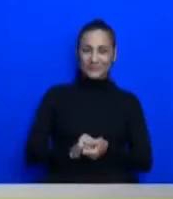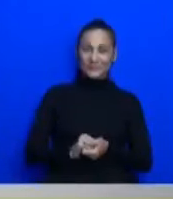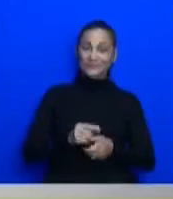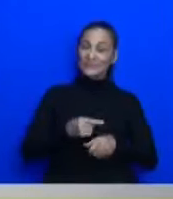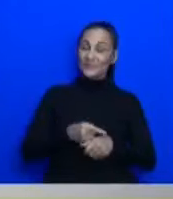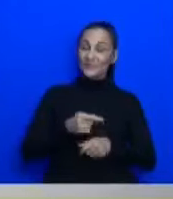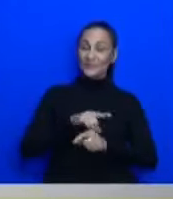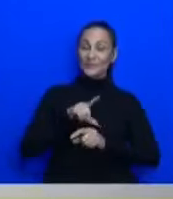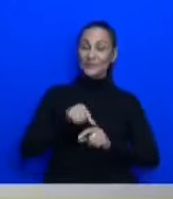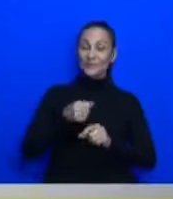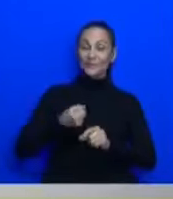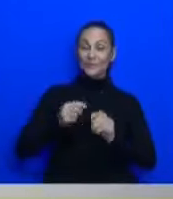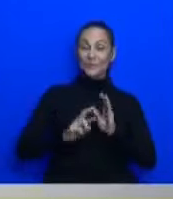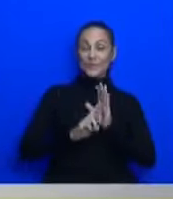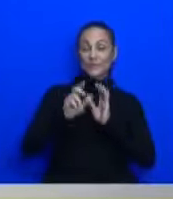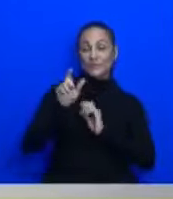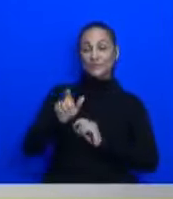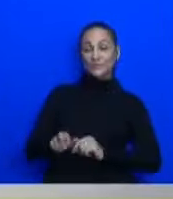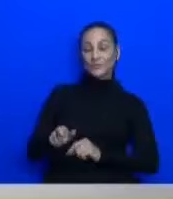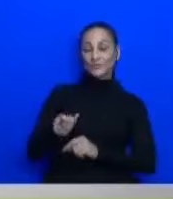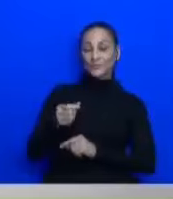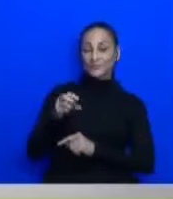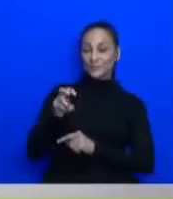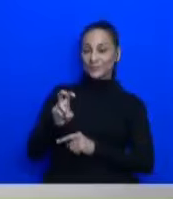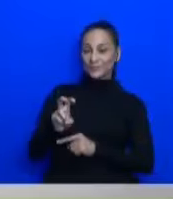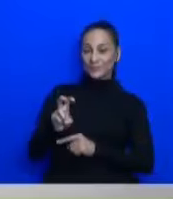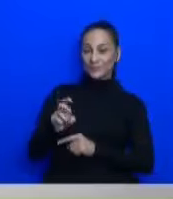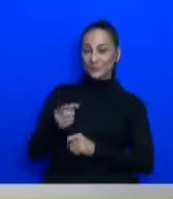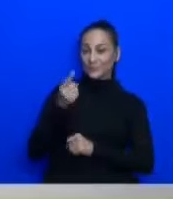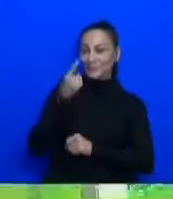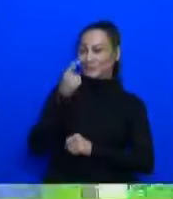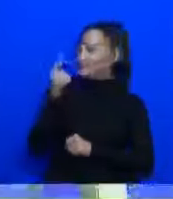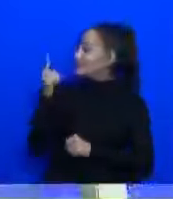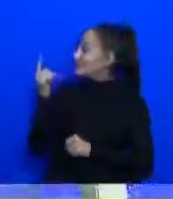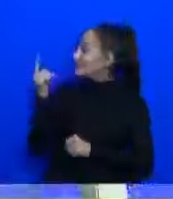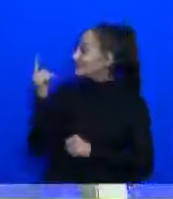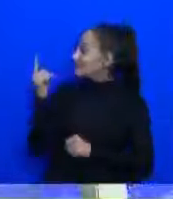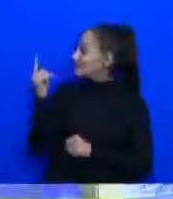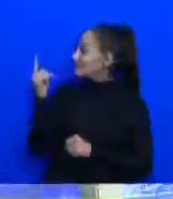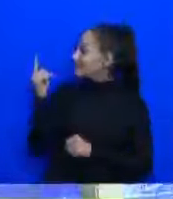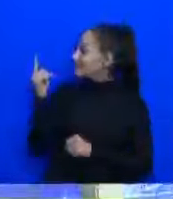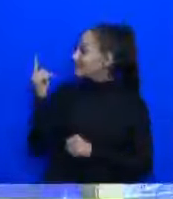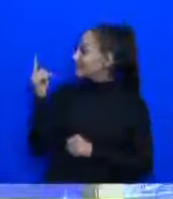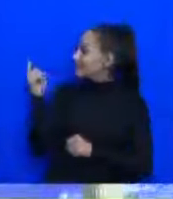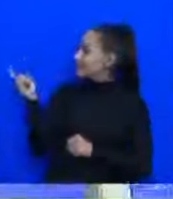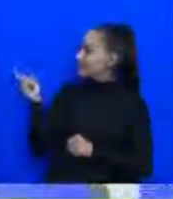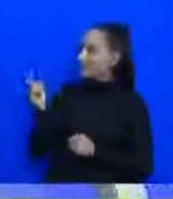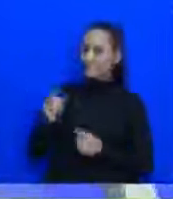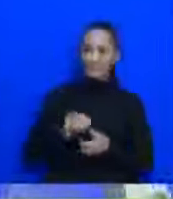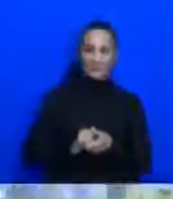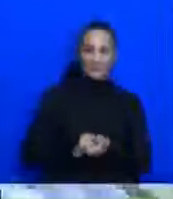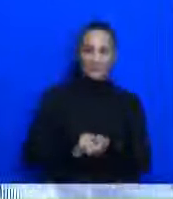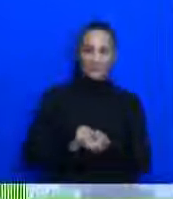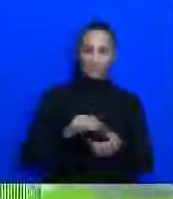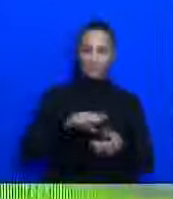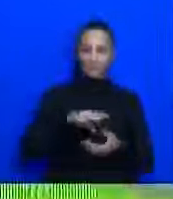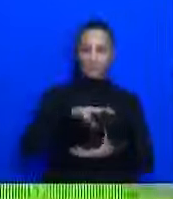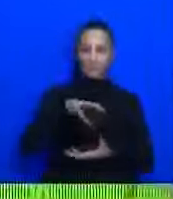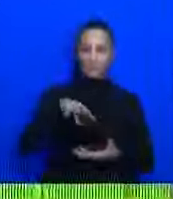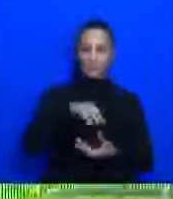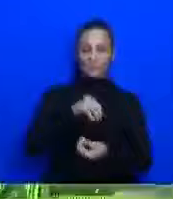E agora sortearemos o número correspondente à coluna número 5. Bola posicionada, valendo.